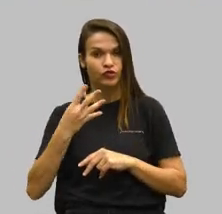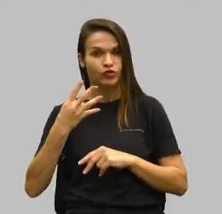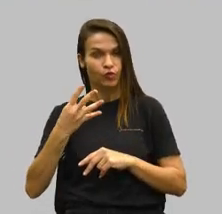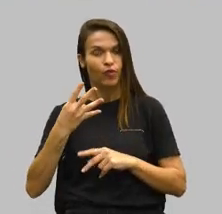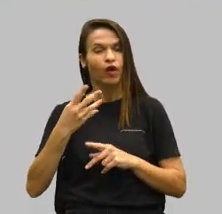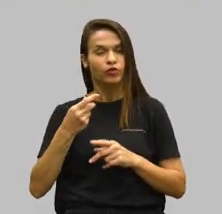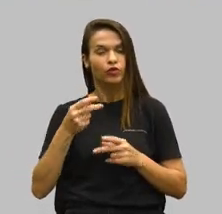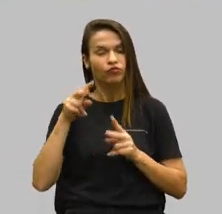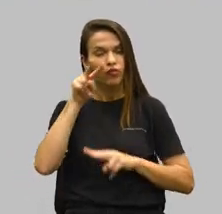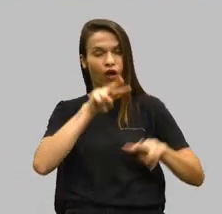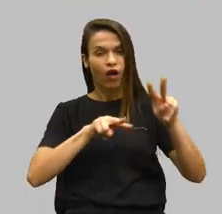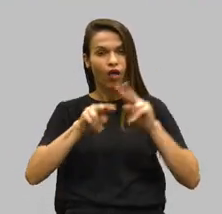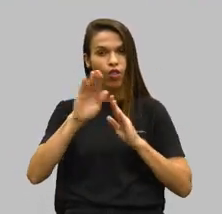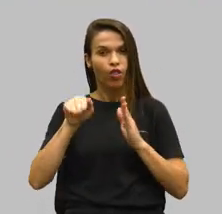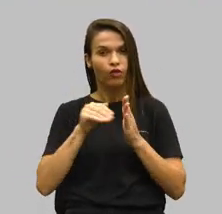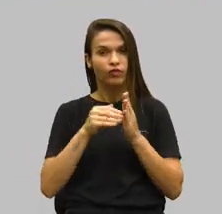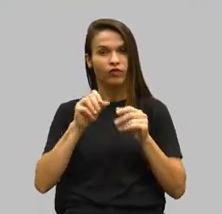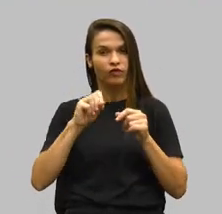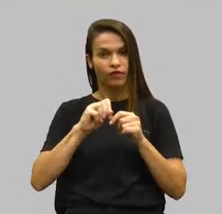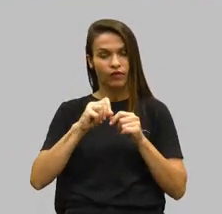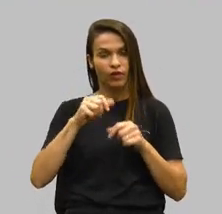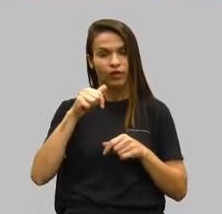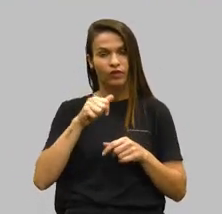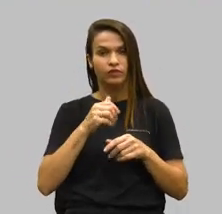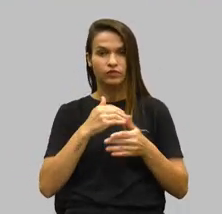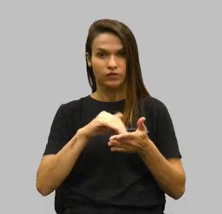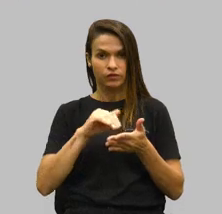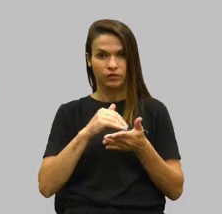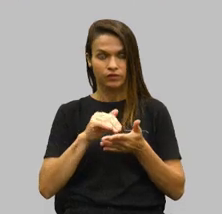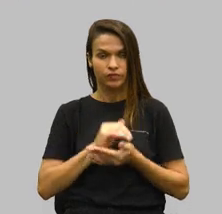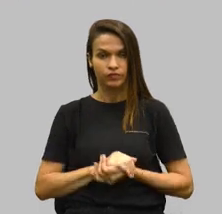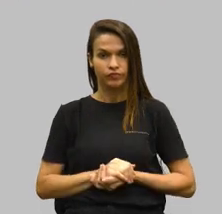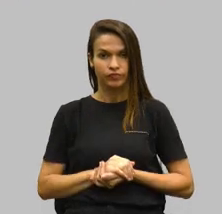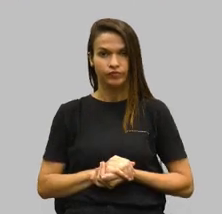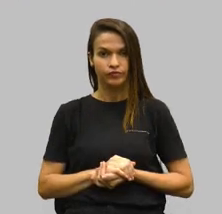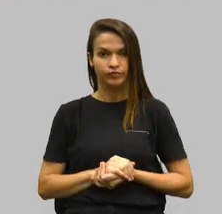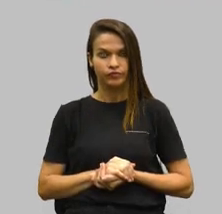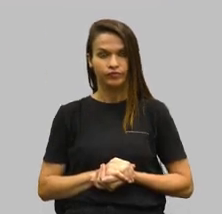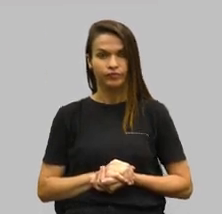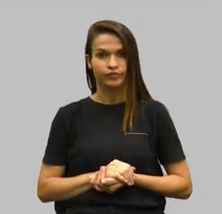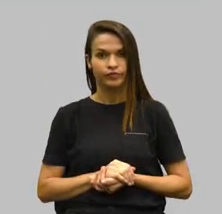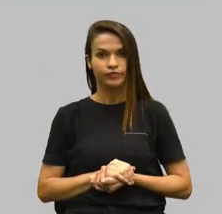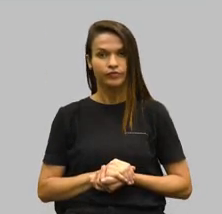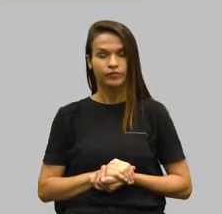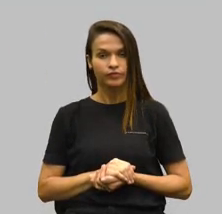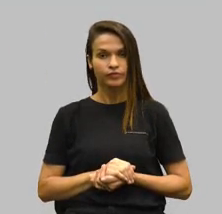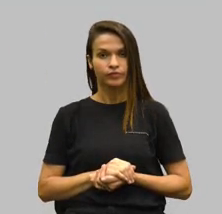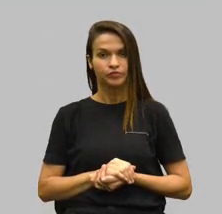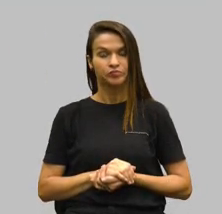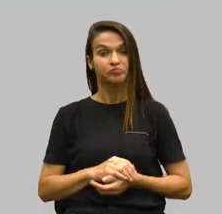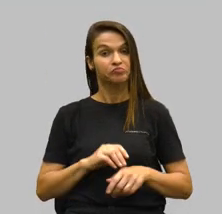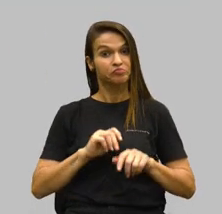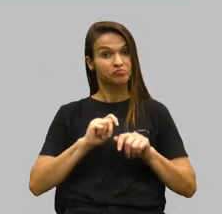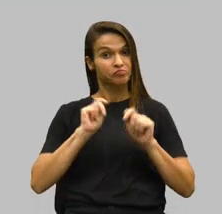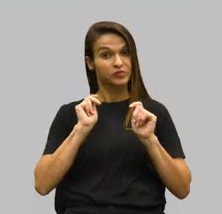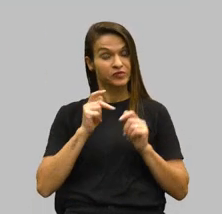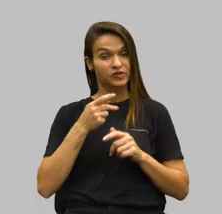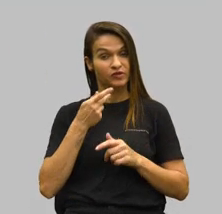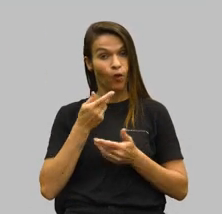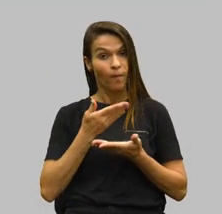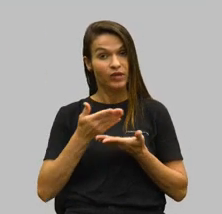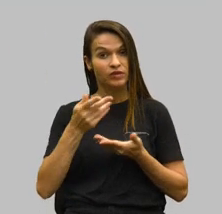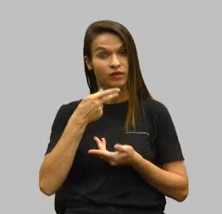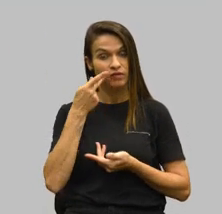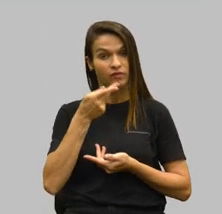análise de tudo que foi feito nessa secretaria bom não tem como falar começar a falar